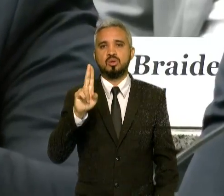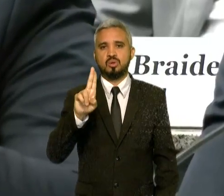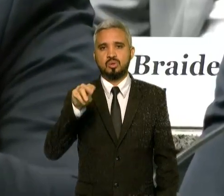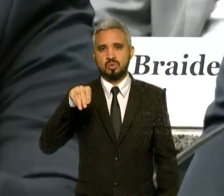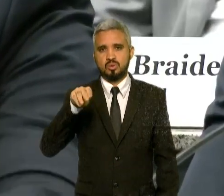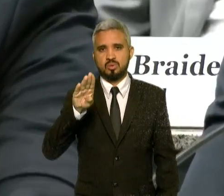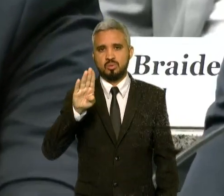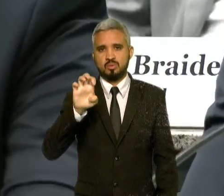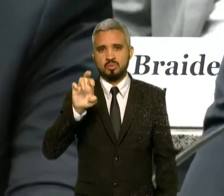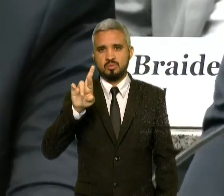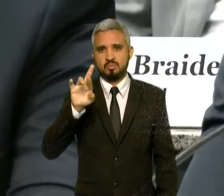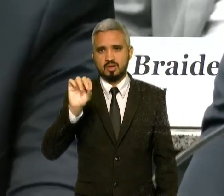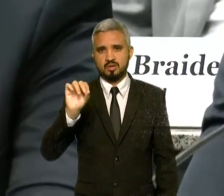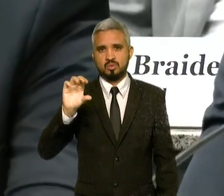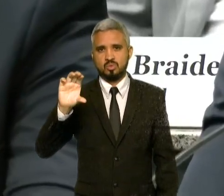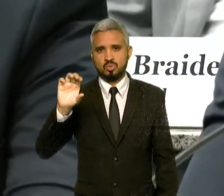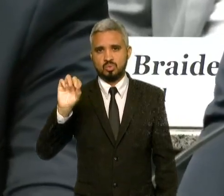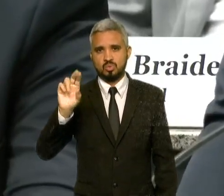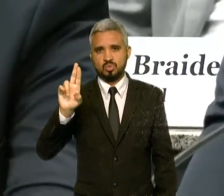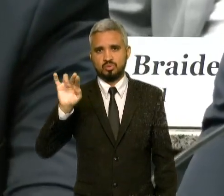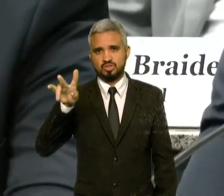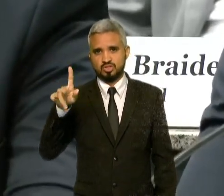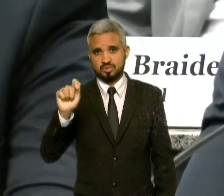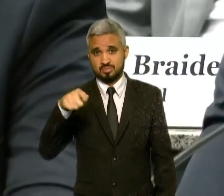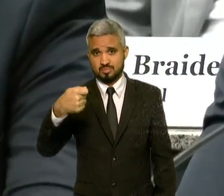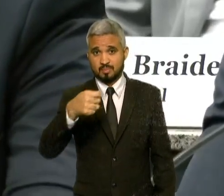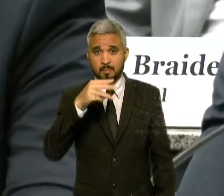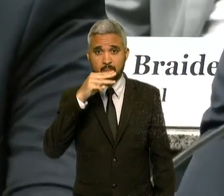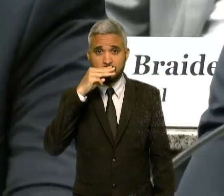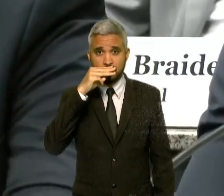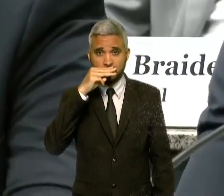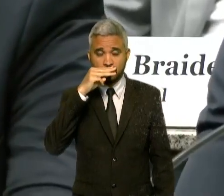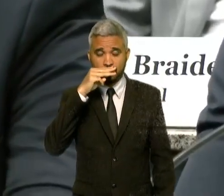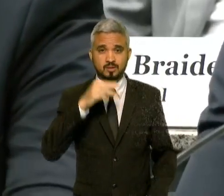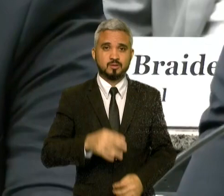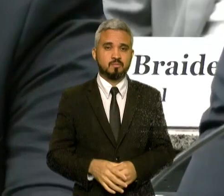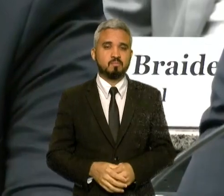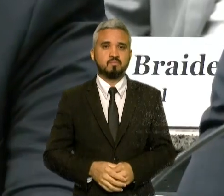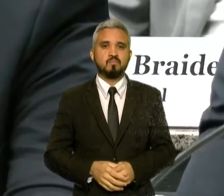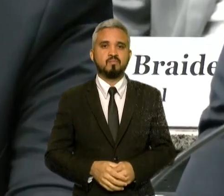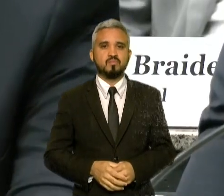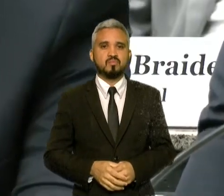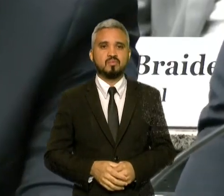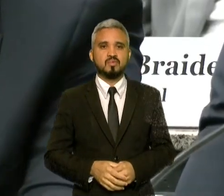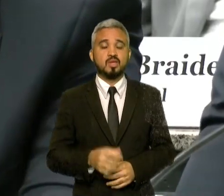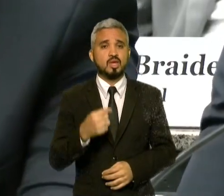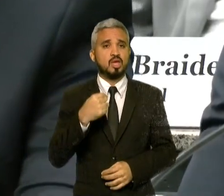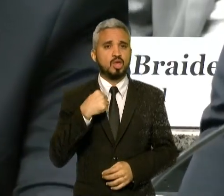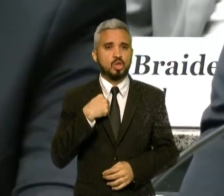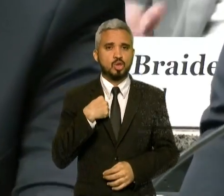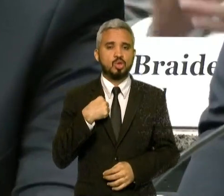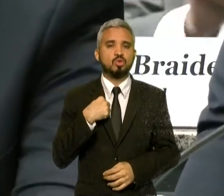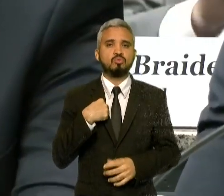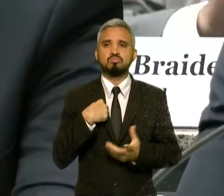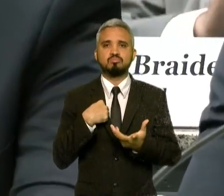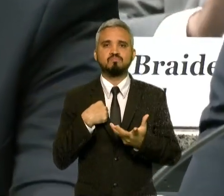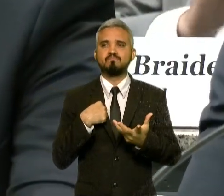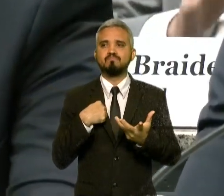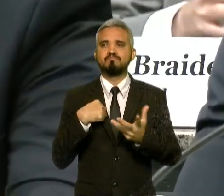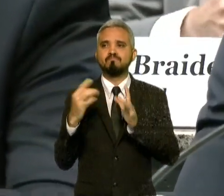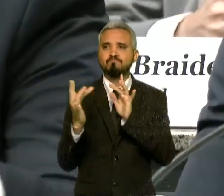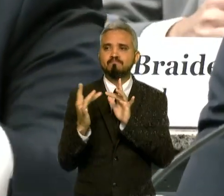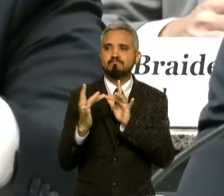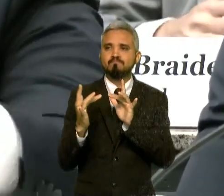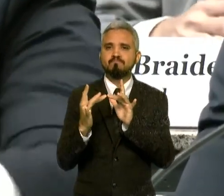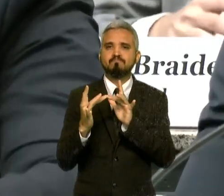tenho tantas histórias com ele, assim como o deputado Arnaldo Melo, mas a amizade vem da mesma época, porque o meu pai